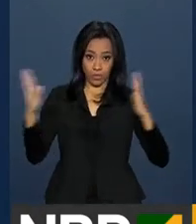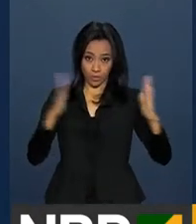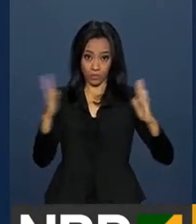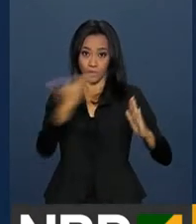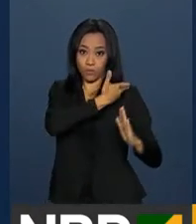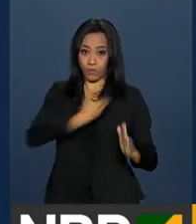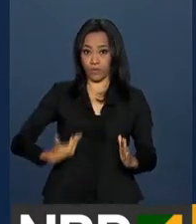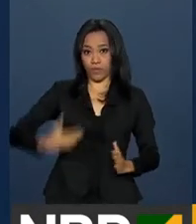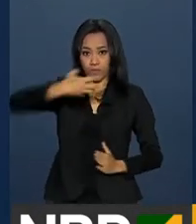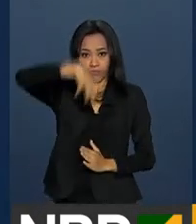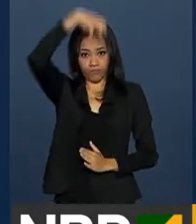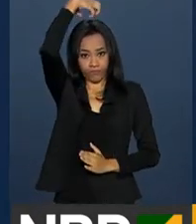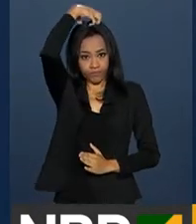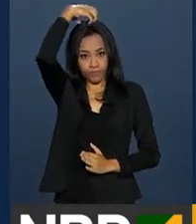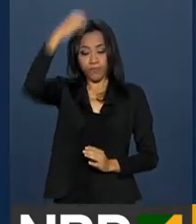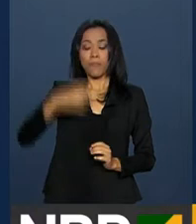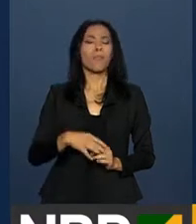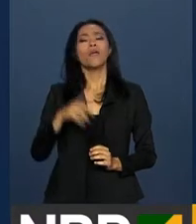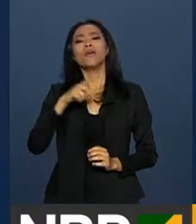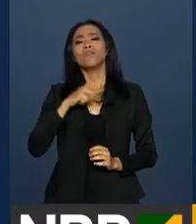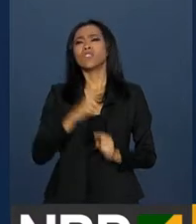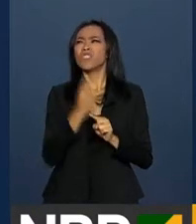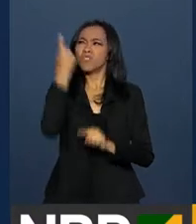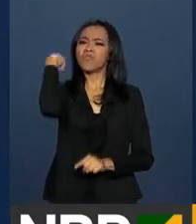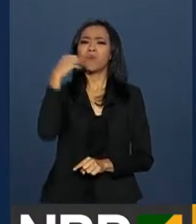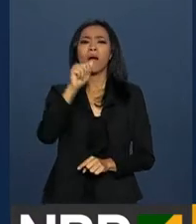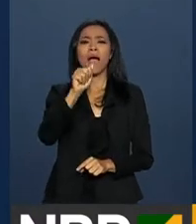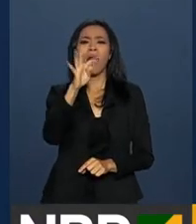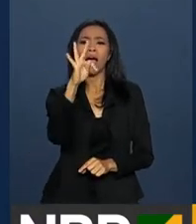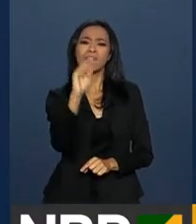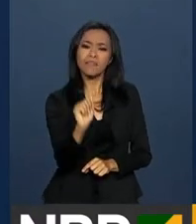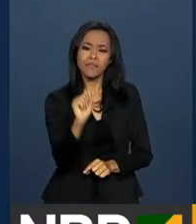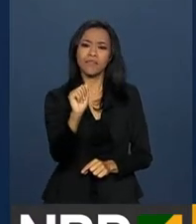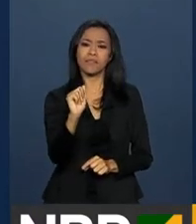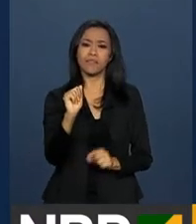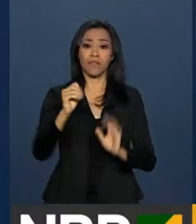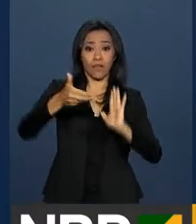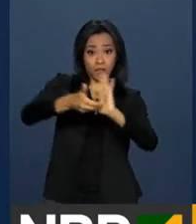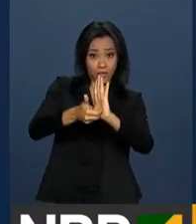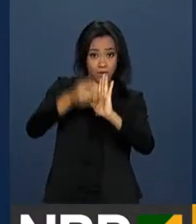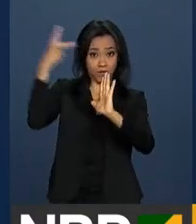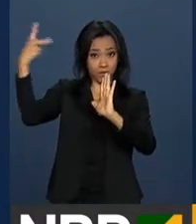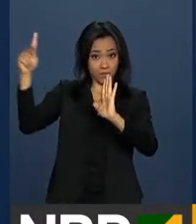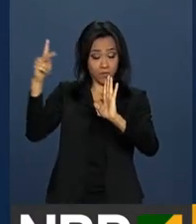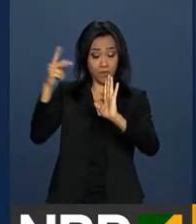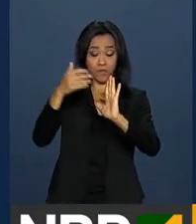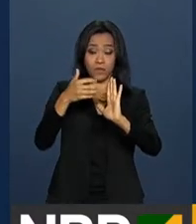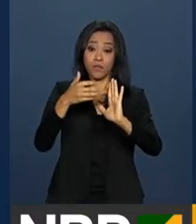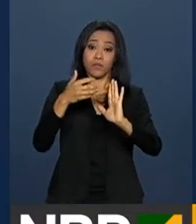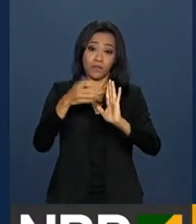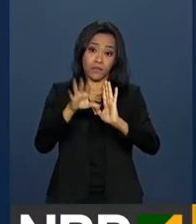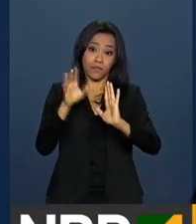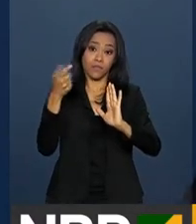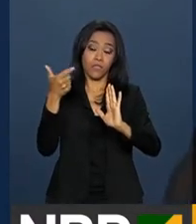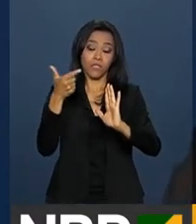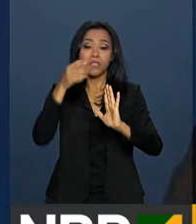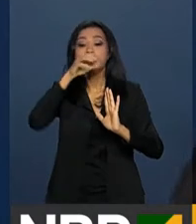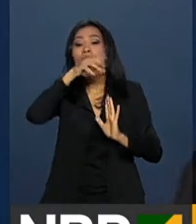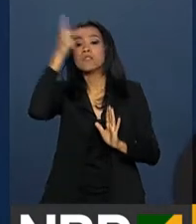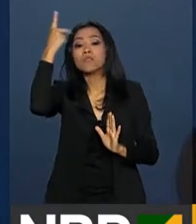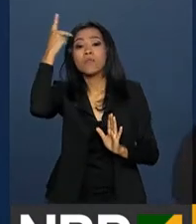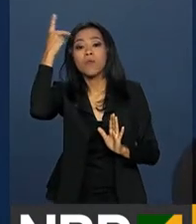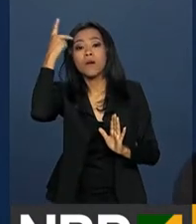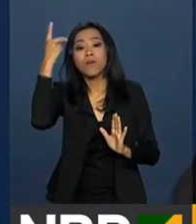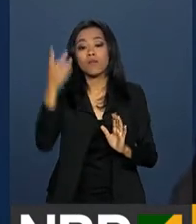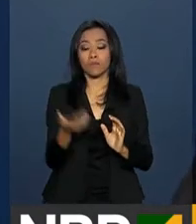Paulo, a uma ata da Câmara Municipal de São Paulo, daqueles idos, e lá dizia assim: nós aqui legislamos de acordo